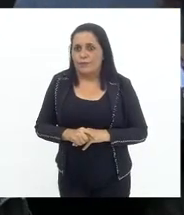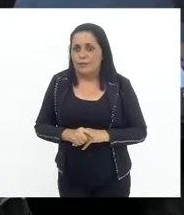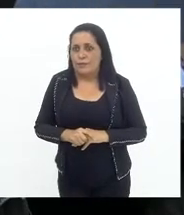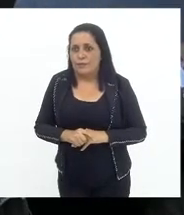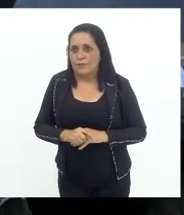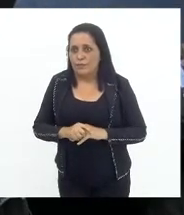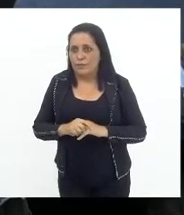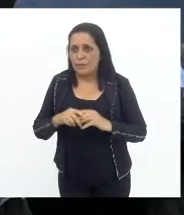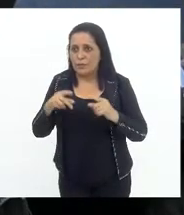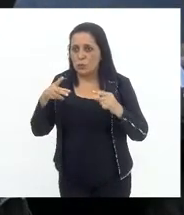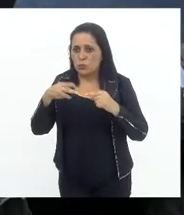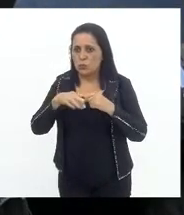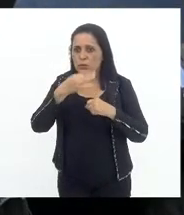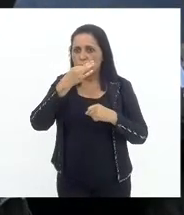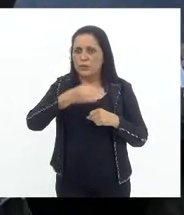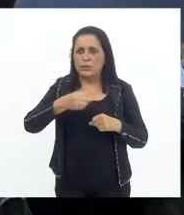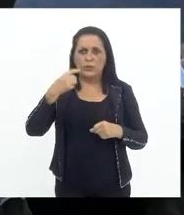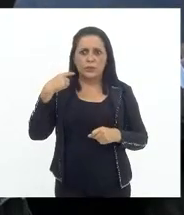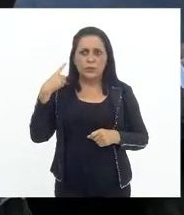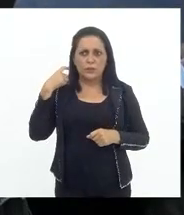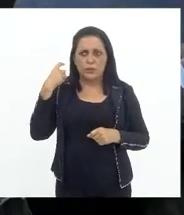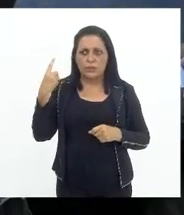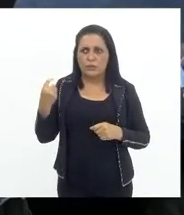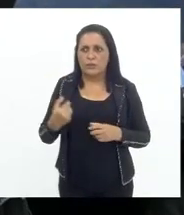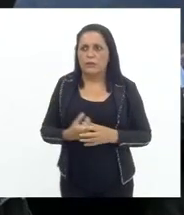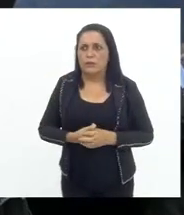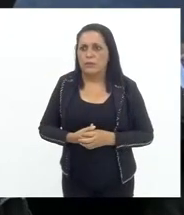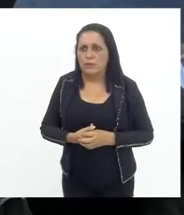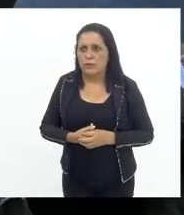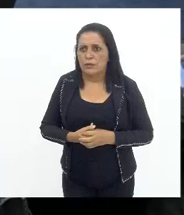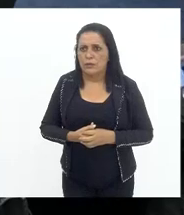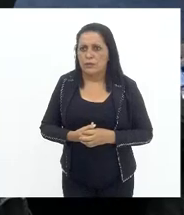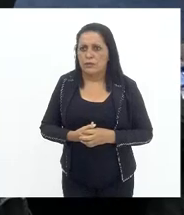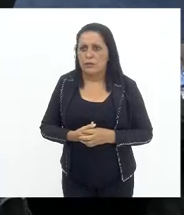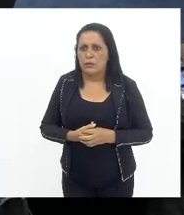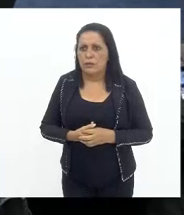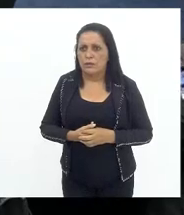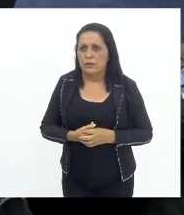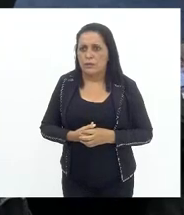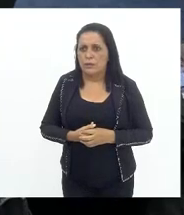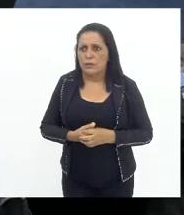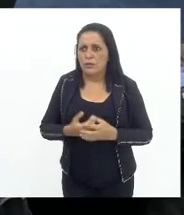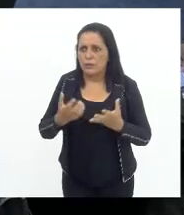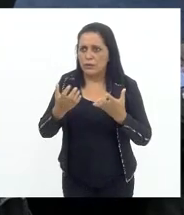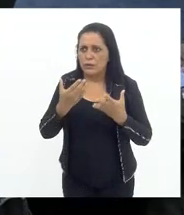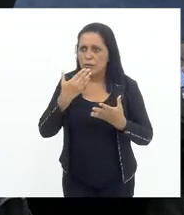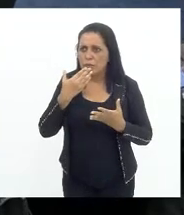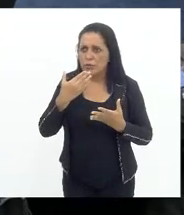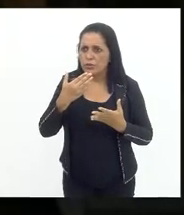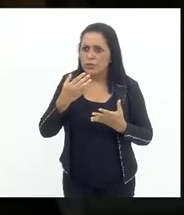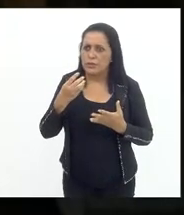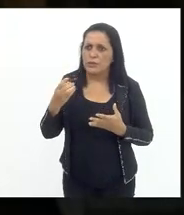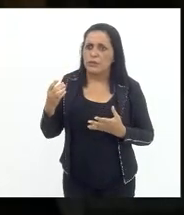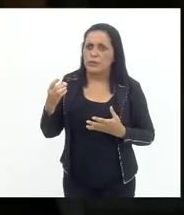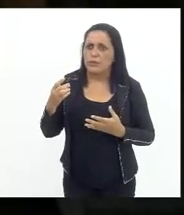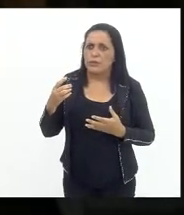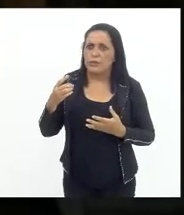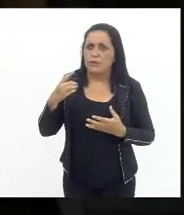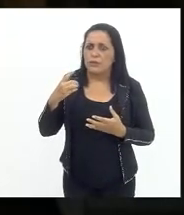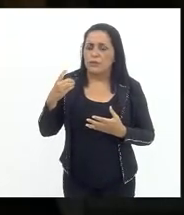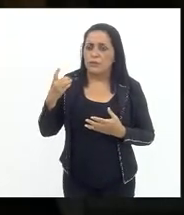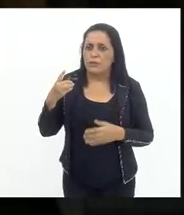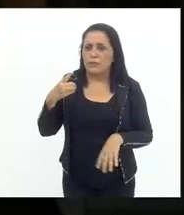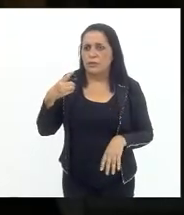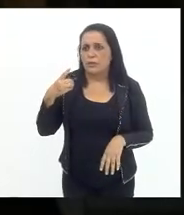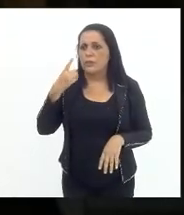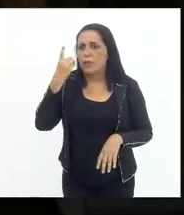Cortar o som do deputado Marcelo. Por favor, deputado Luiz. Eu queria pedir à deputada Dânia, à deputada